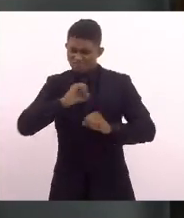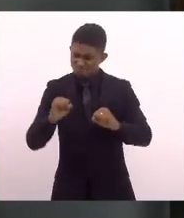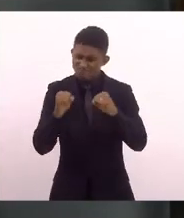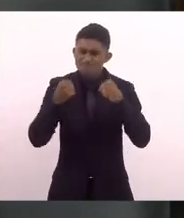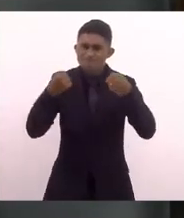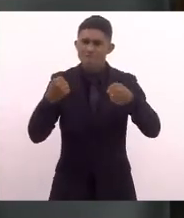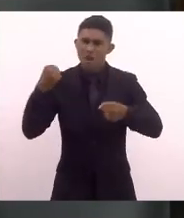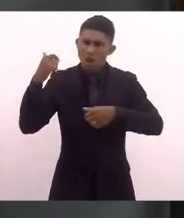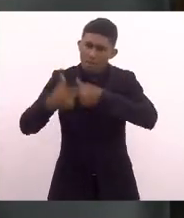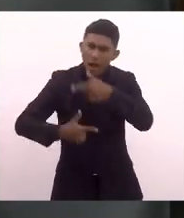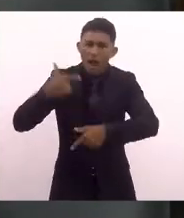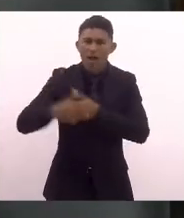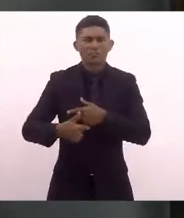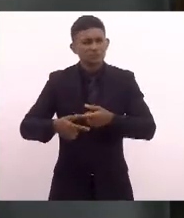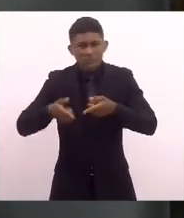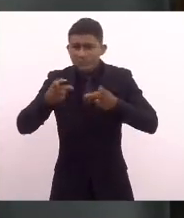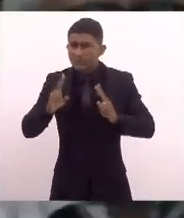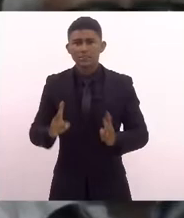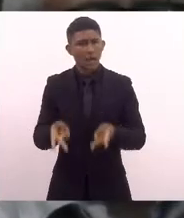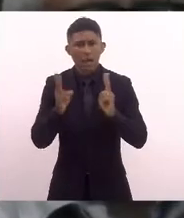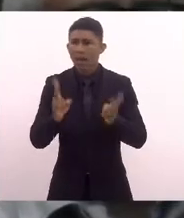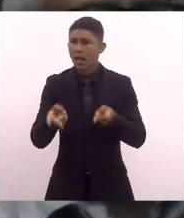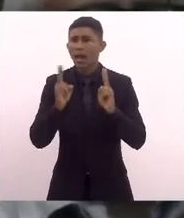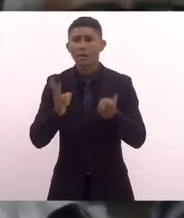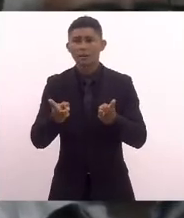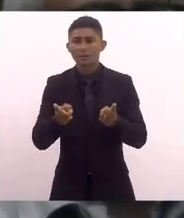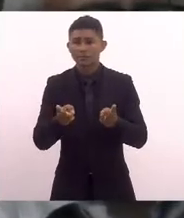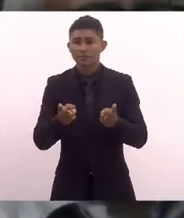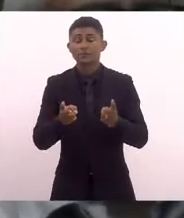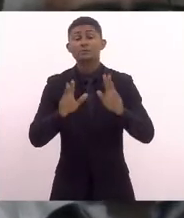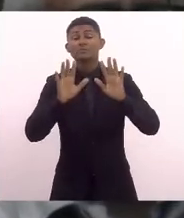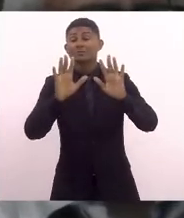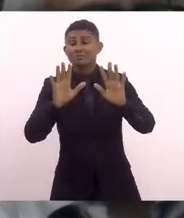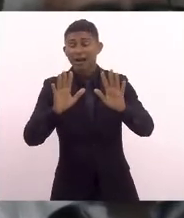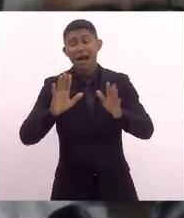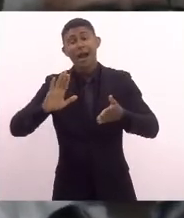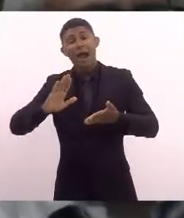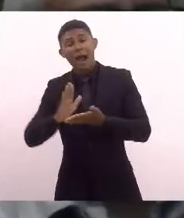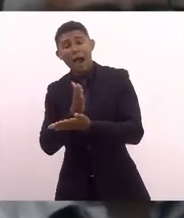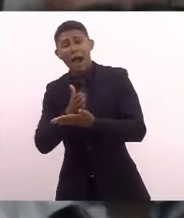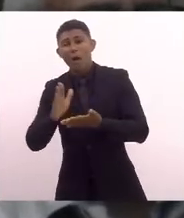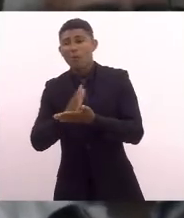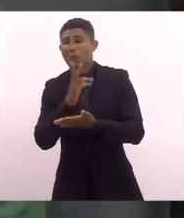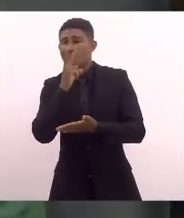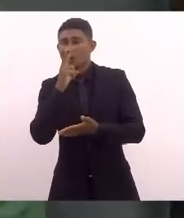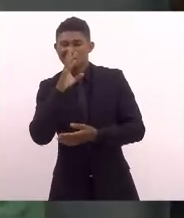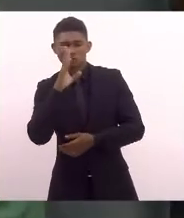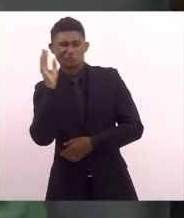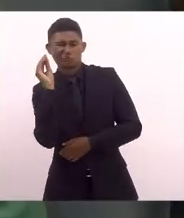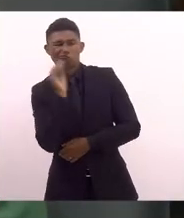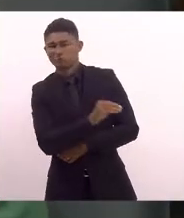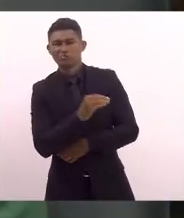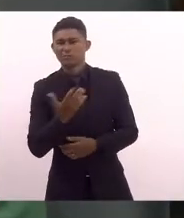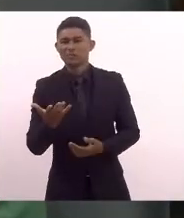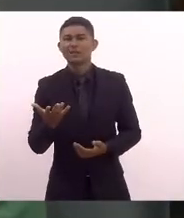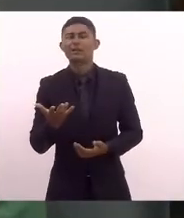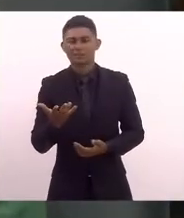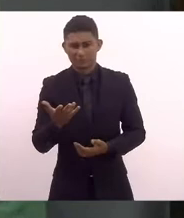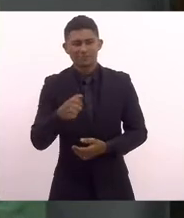sempre estamos ficando para trás e existe sempre uma falta deles para com a